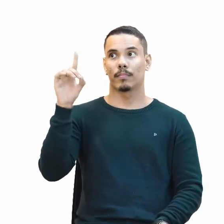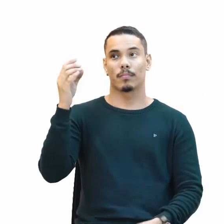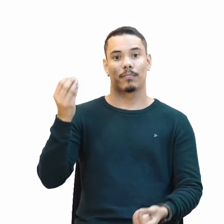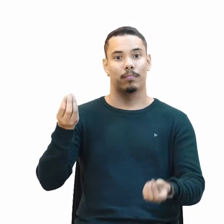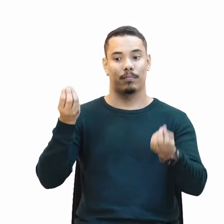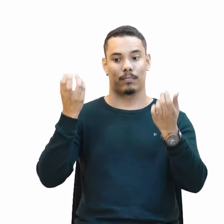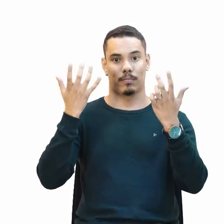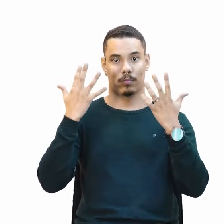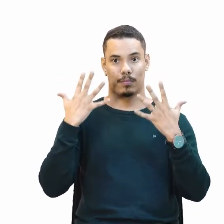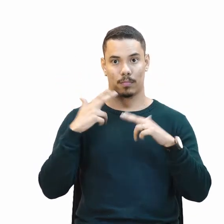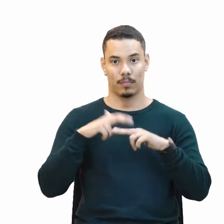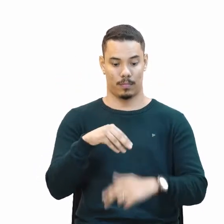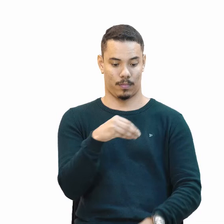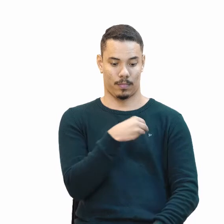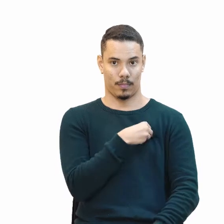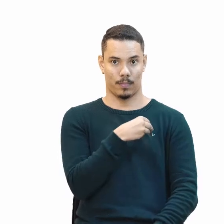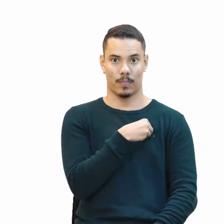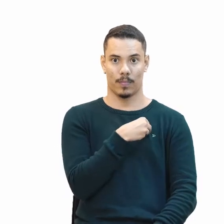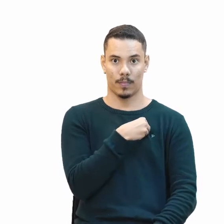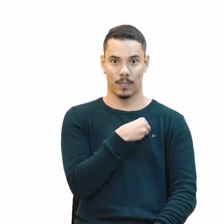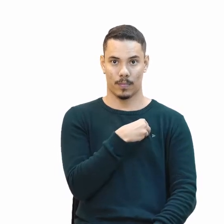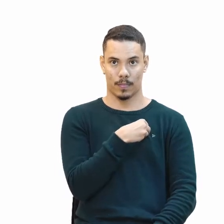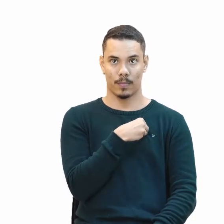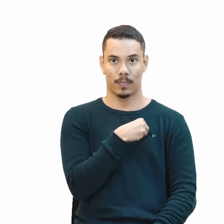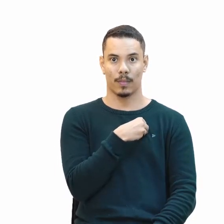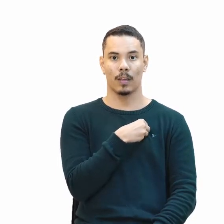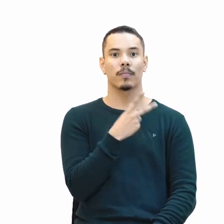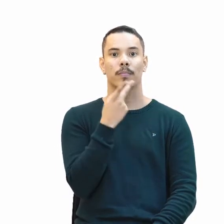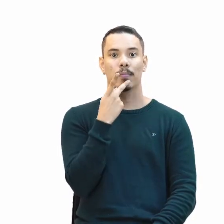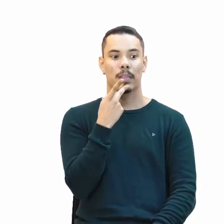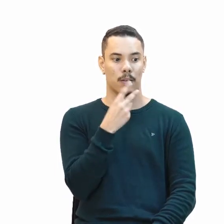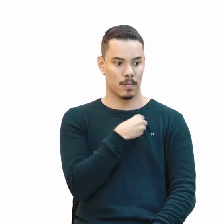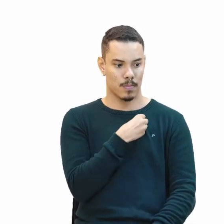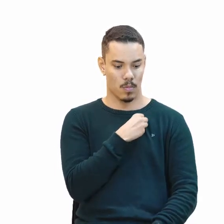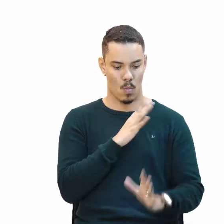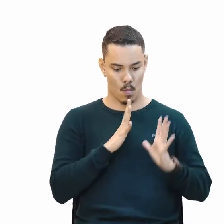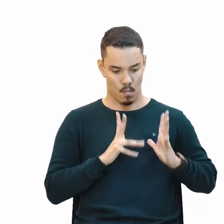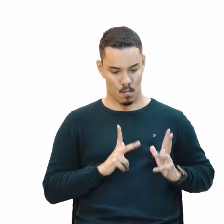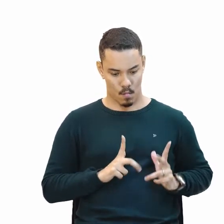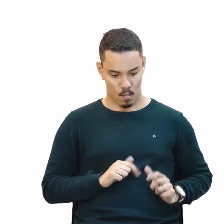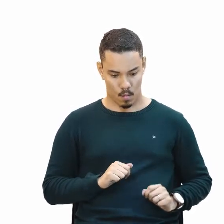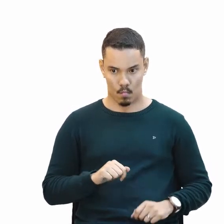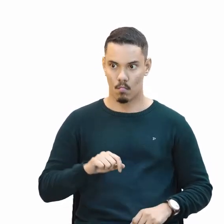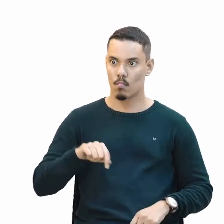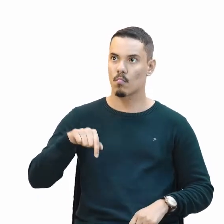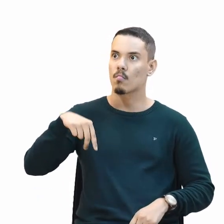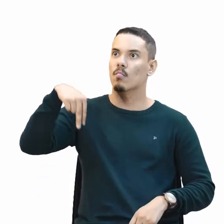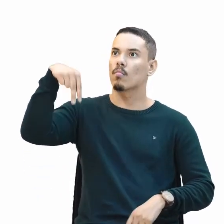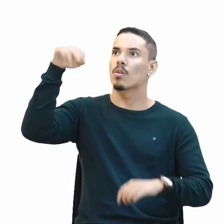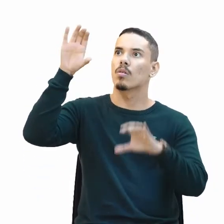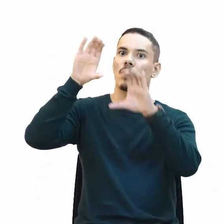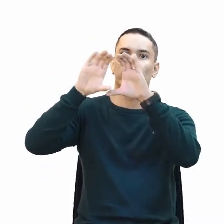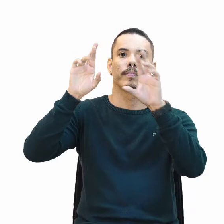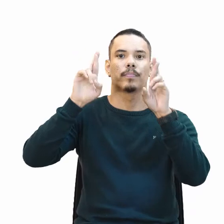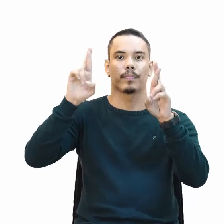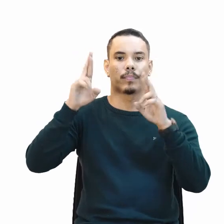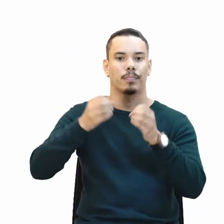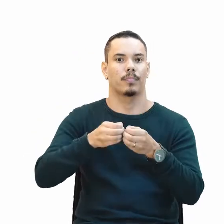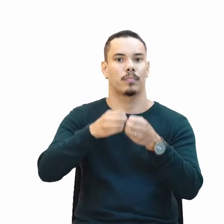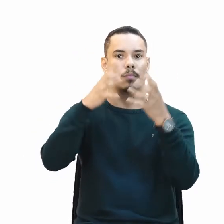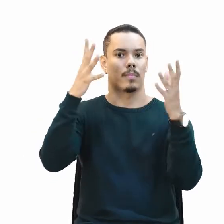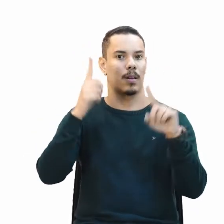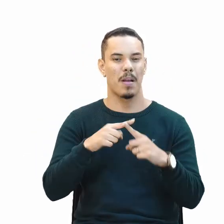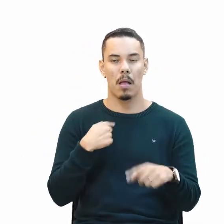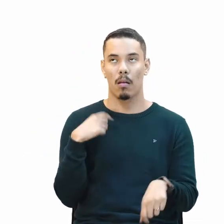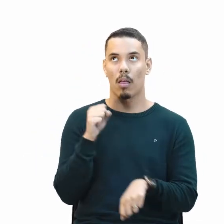o pecador, ele, para sair do pecado e viver a graça divina, ele espera pelo milagre, mas ele não pode esperar